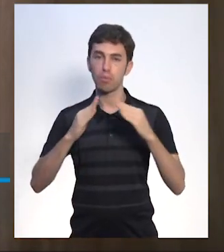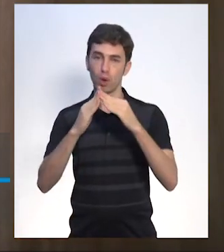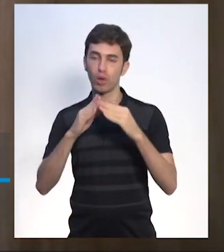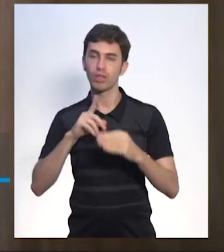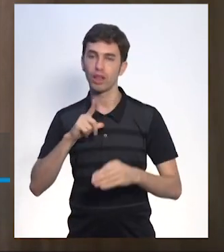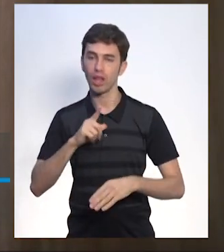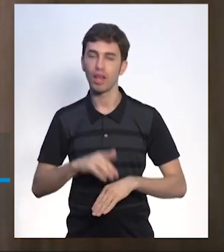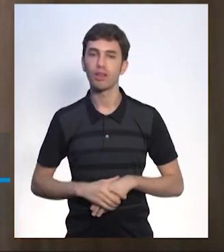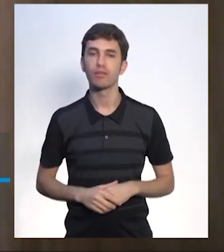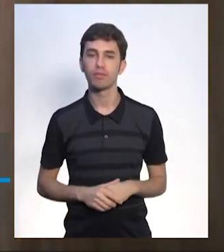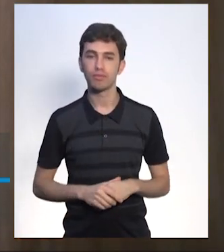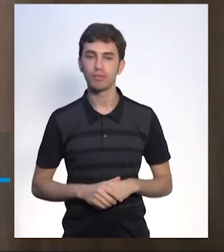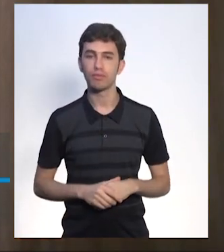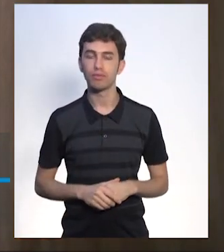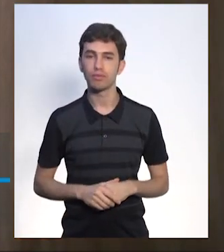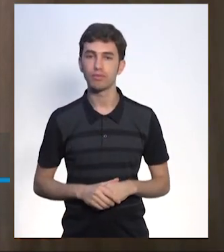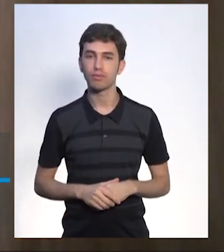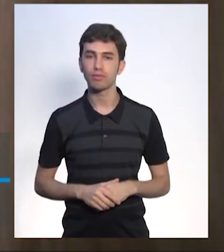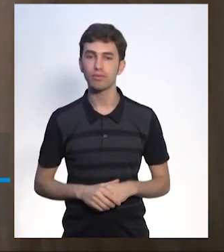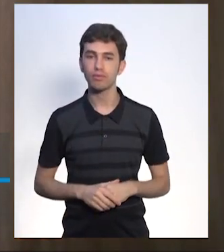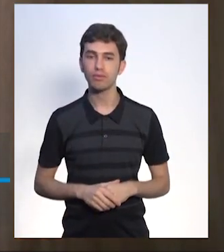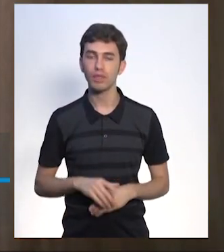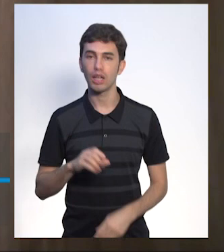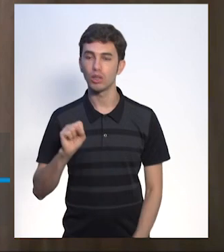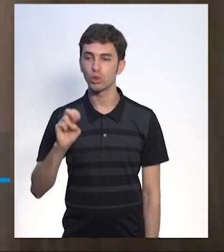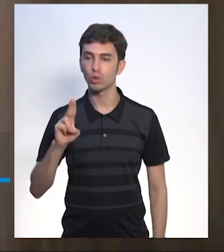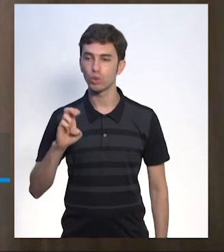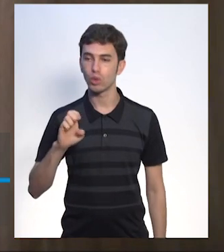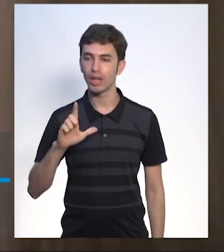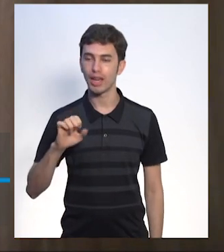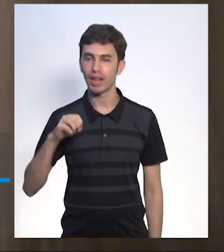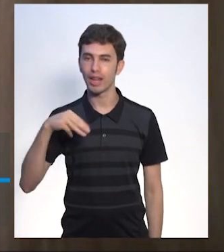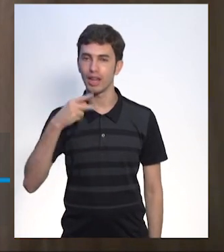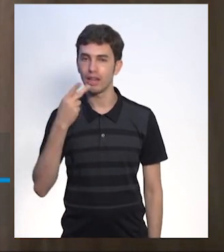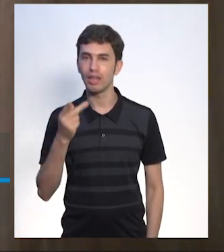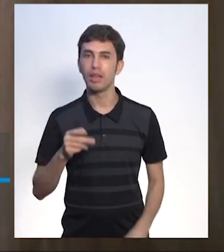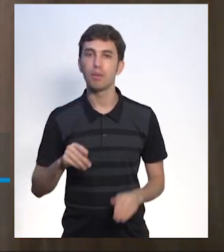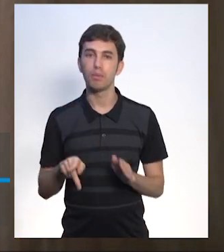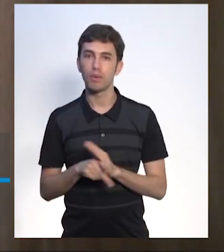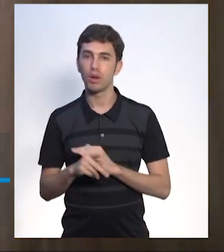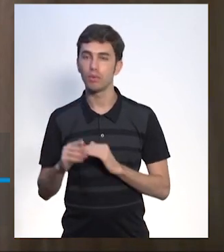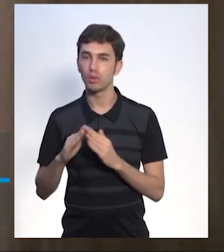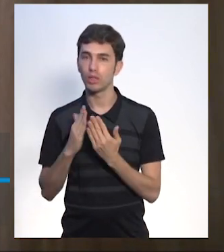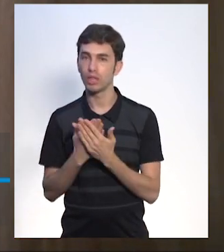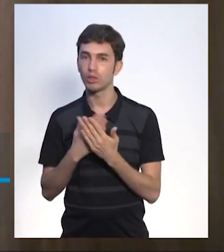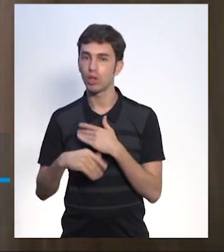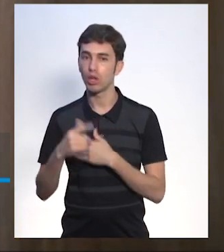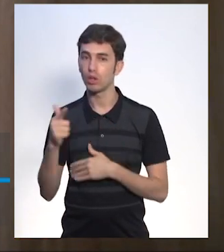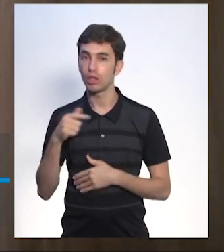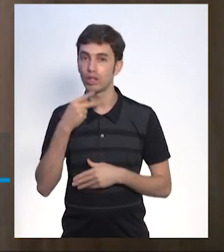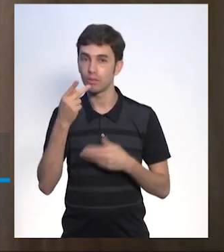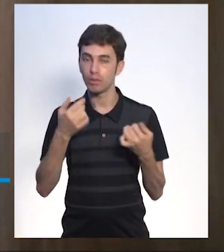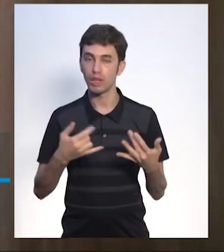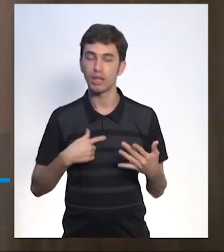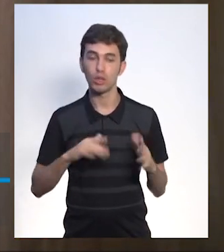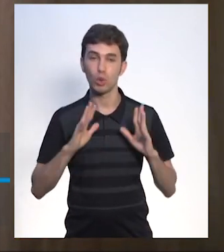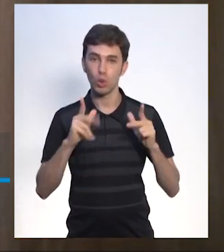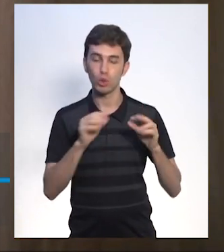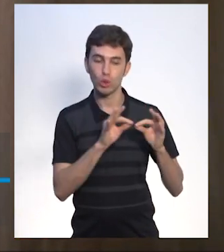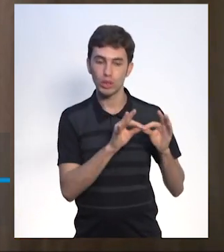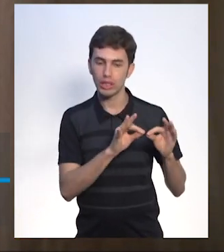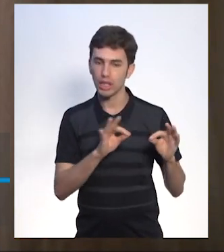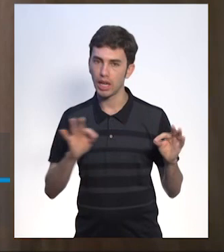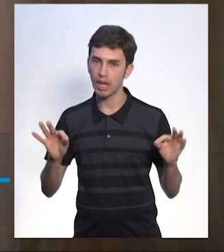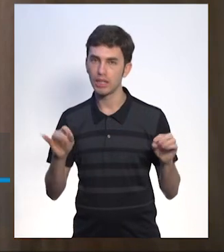tá bom? Entendi. A Suelen, da Escola João Prado Margarido, todas têm linhas retas e todas